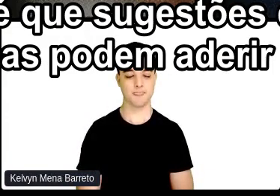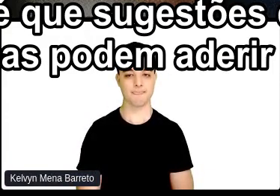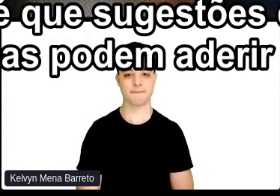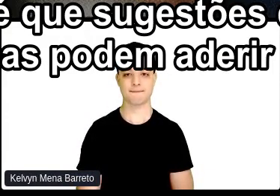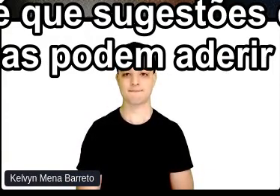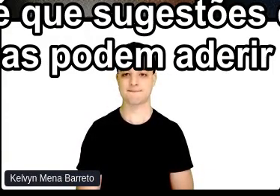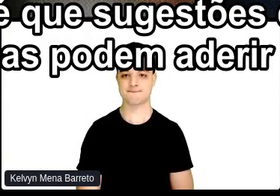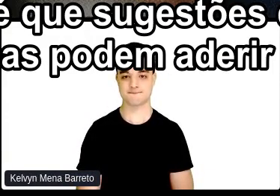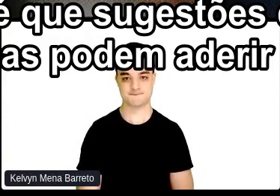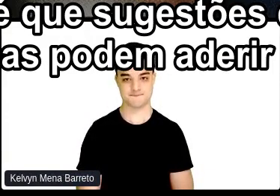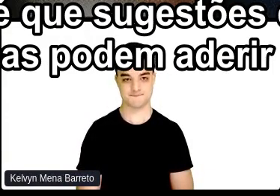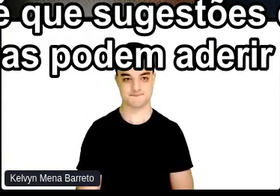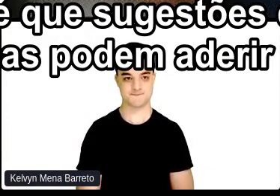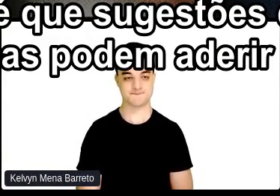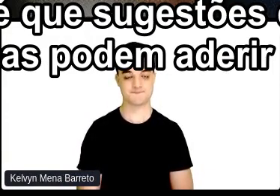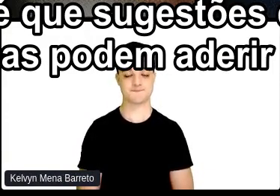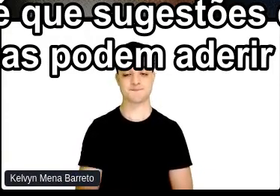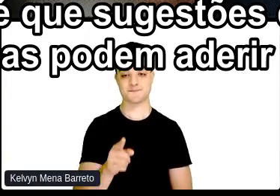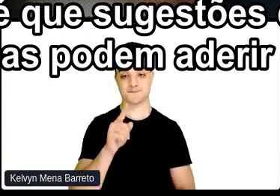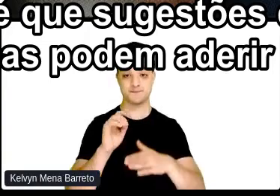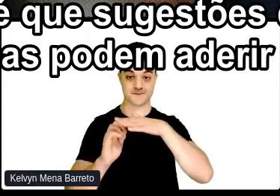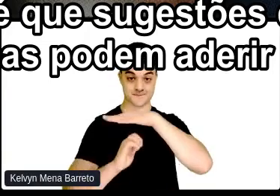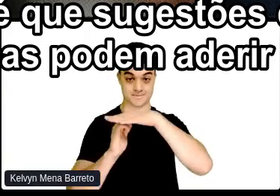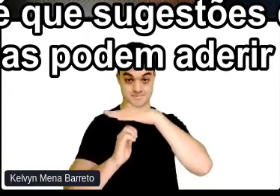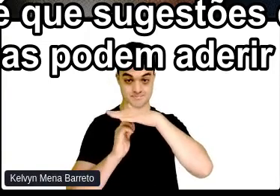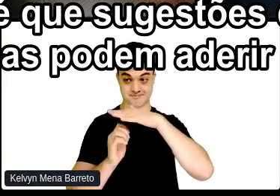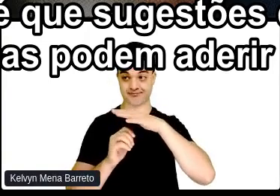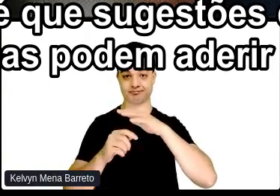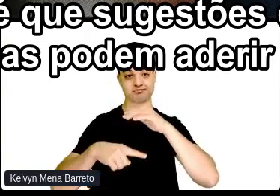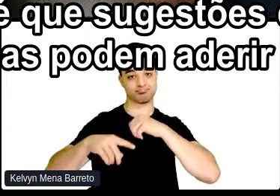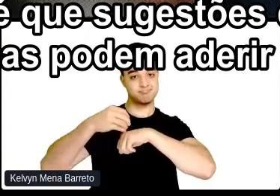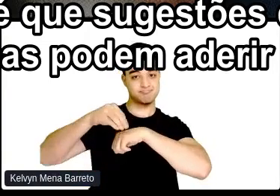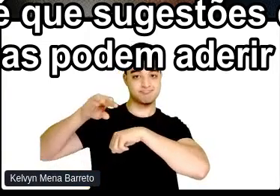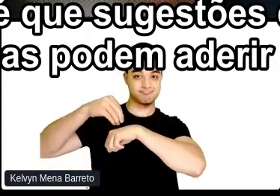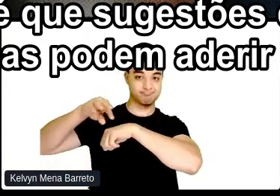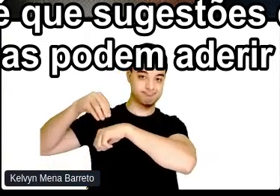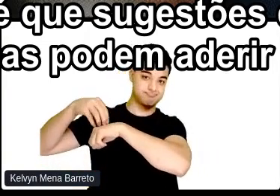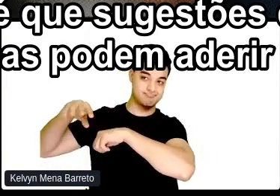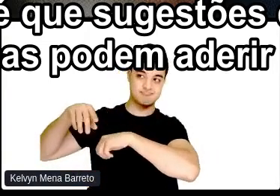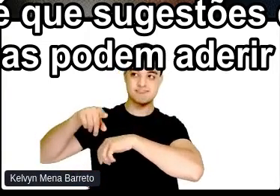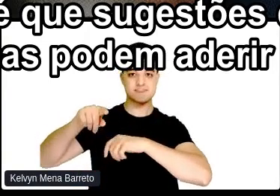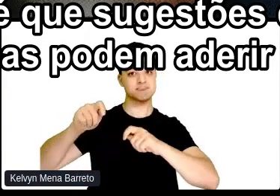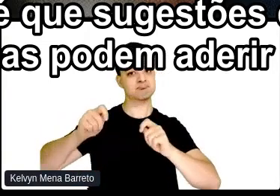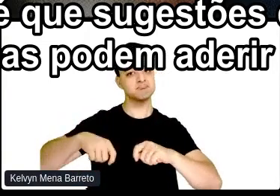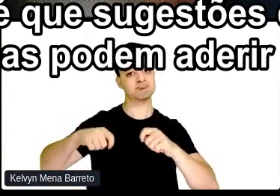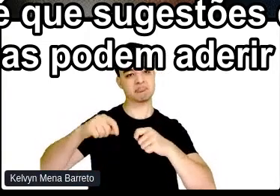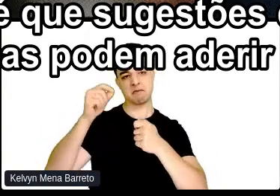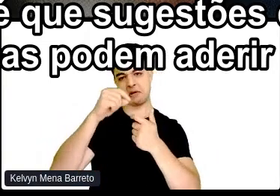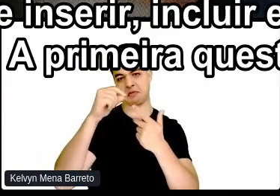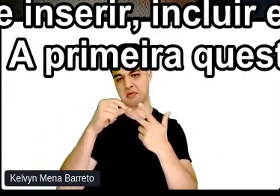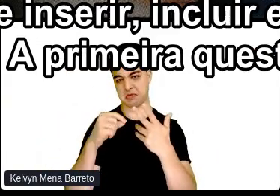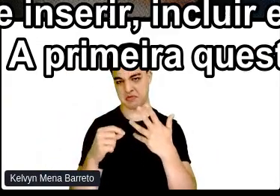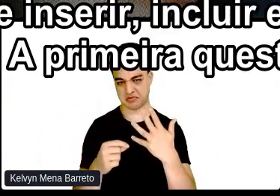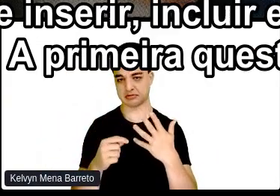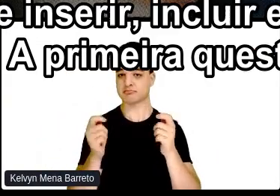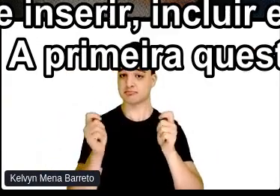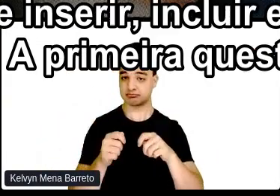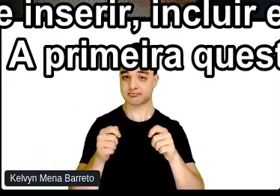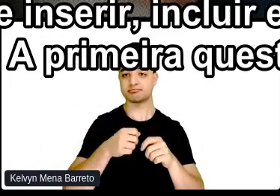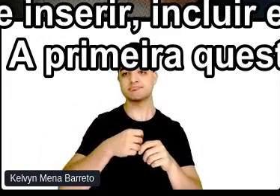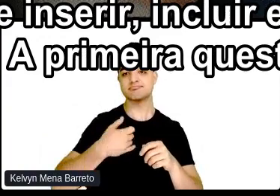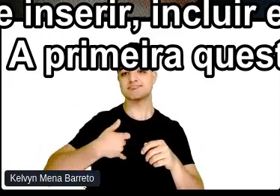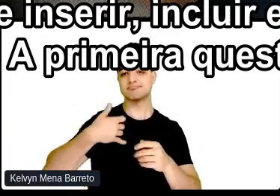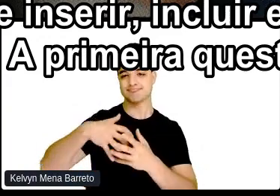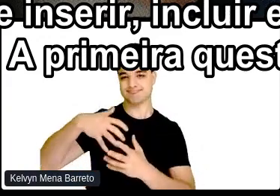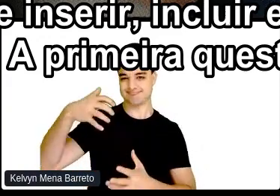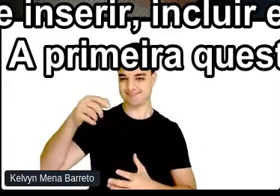contraste de cores, são coisas que parecem pequenas, mas que vai fazer muita diferença para a usabilidade do produto. E recomendo também sempre realizar pesquisas